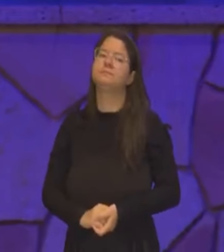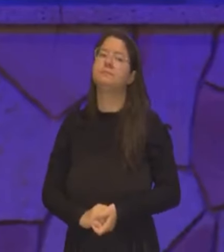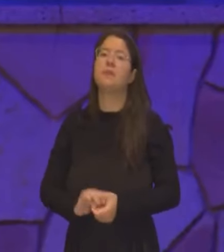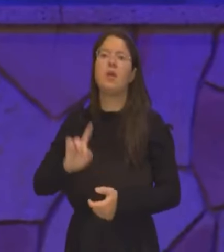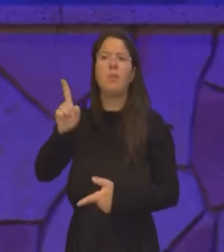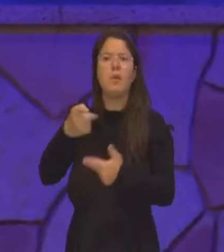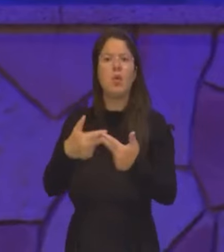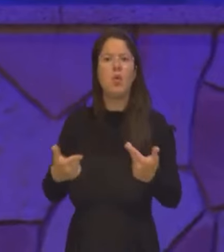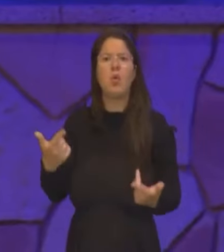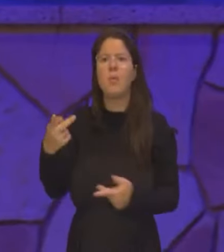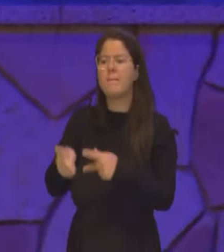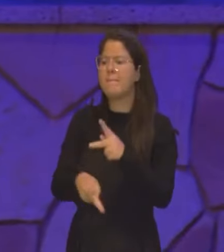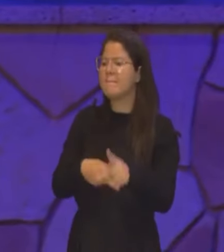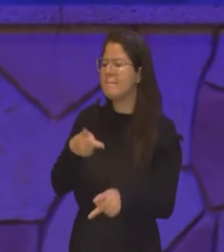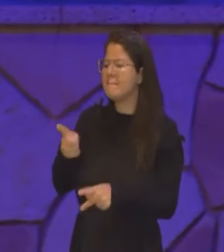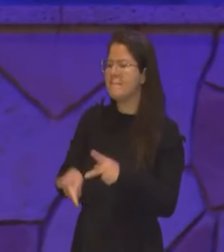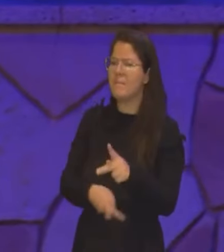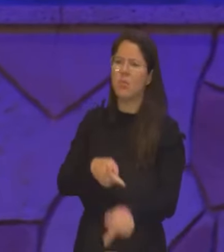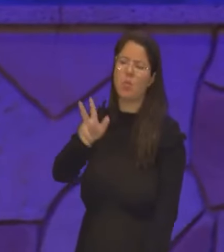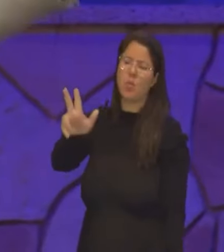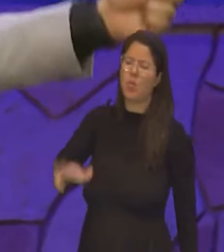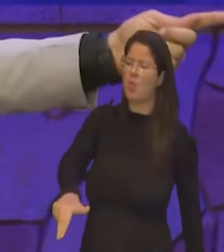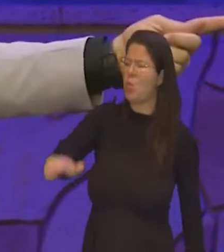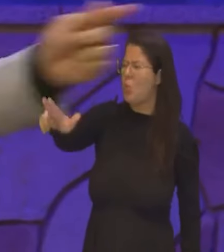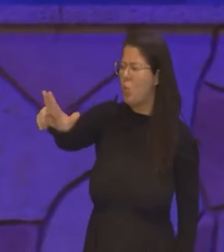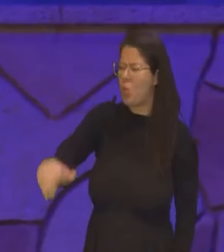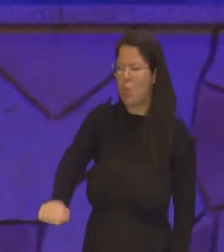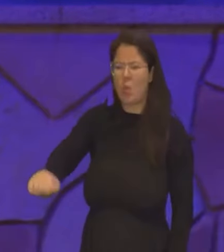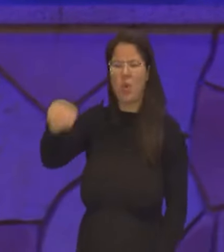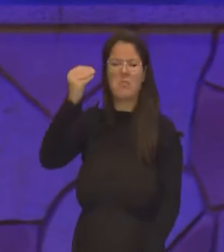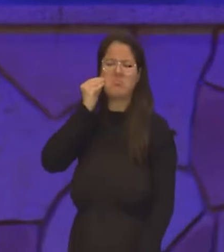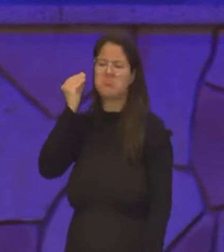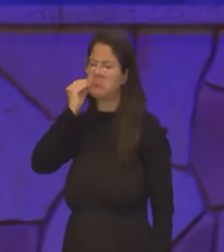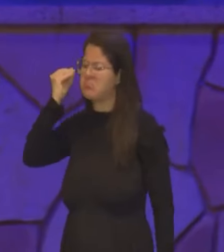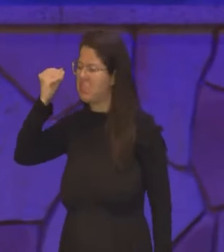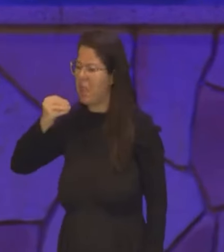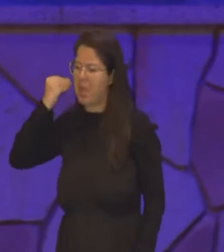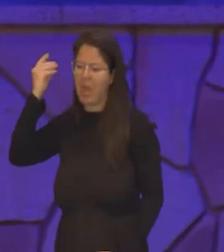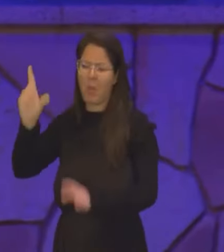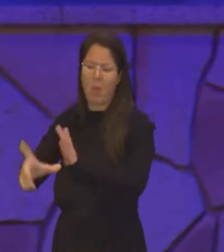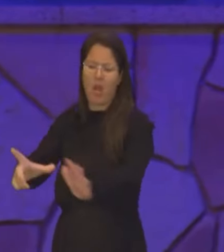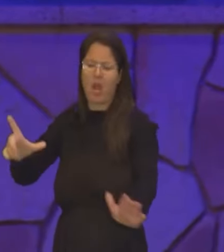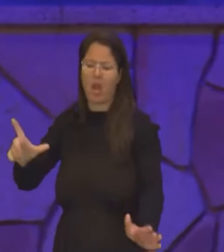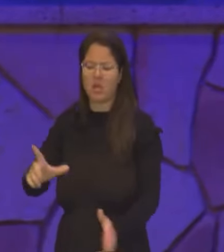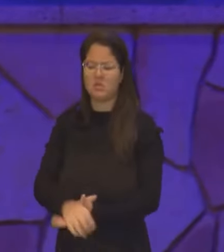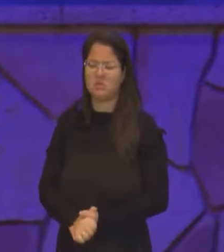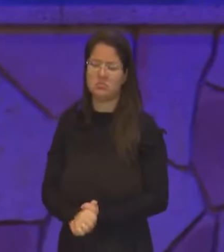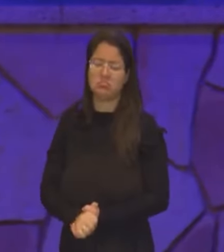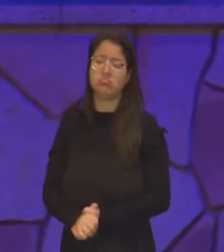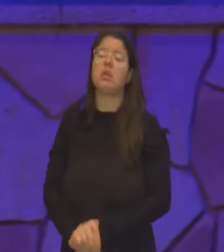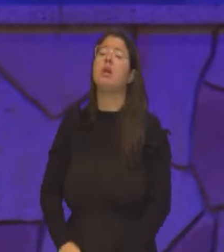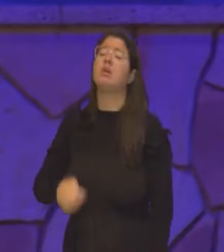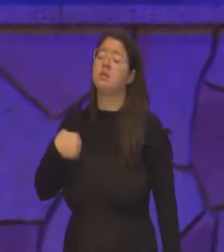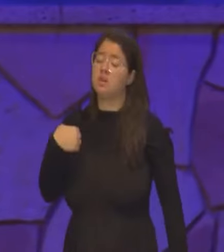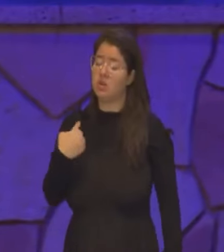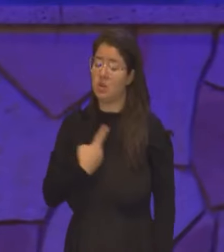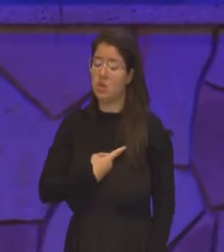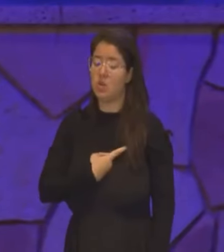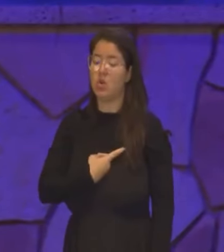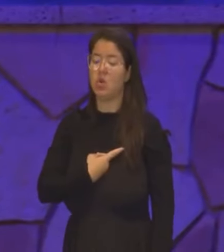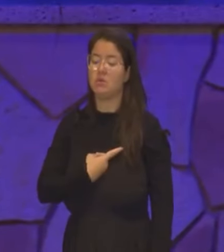Algo que o povo jamais tinha experimentado e que nós